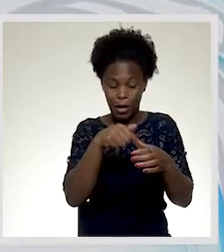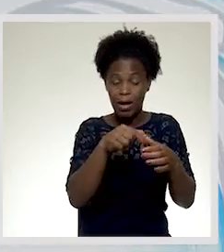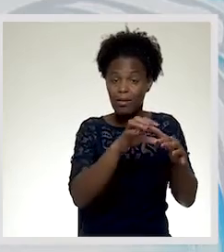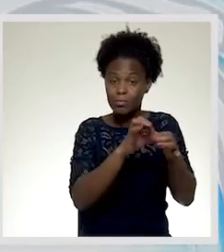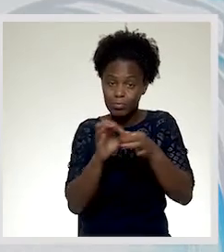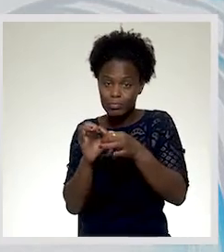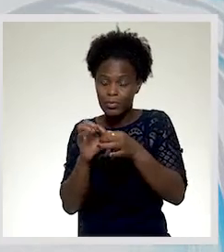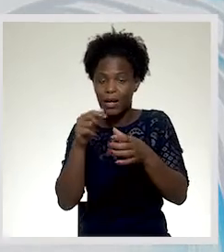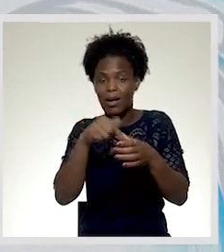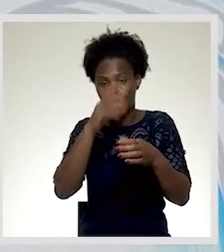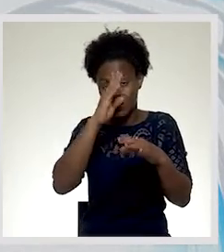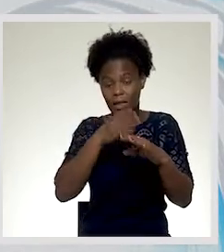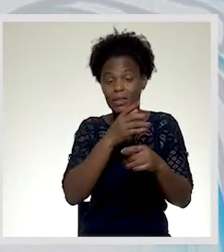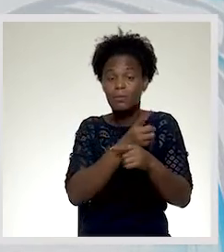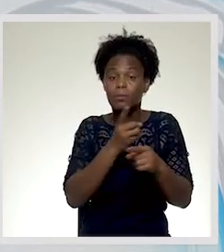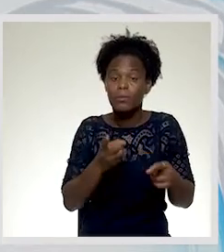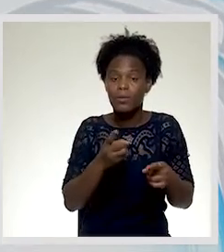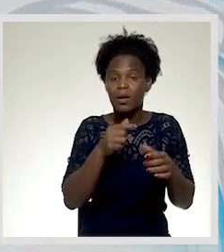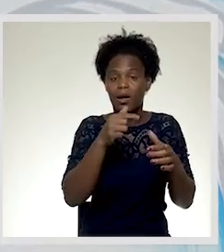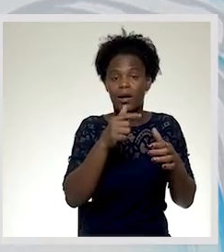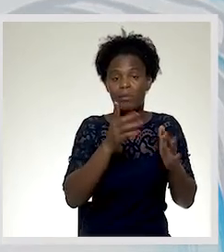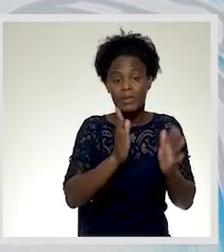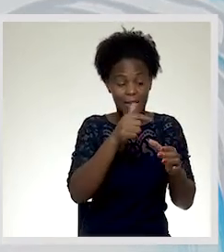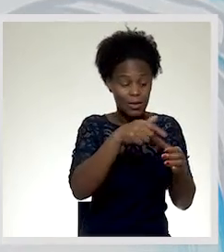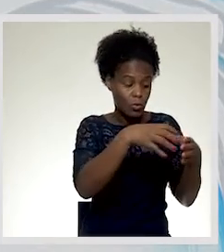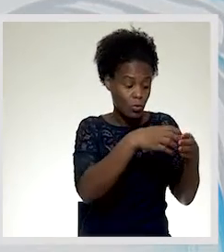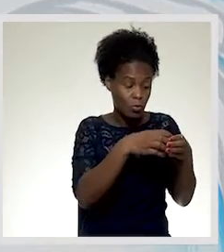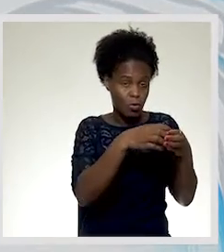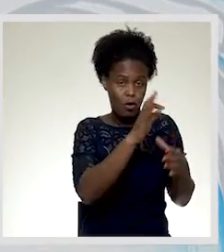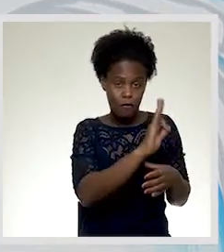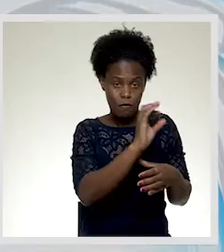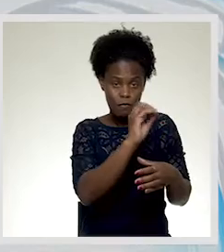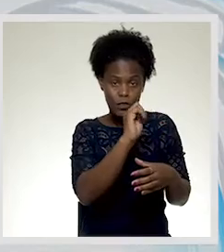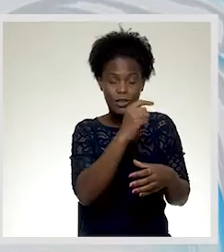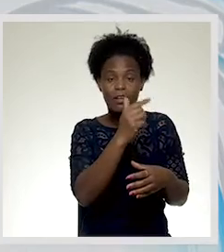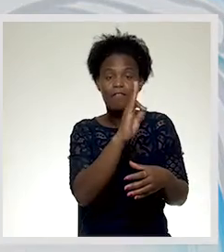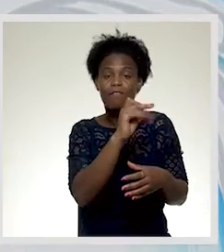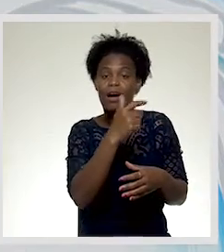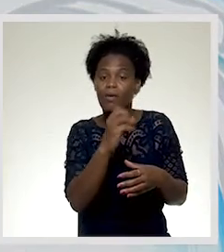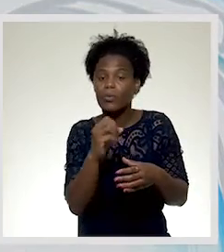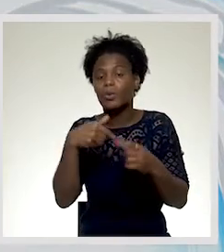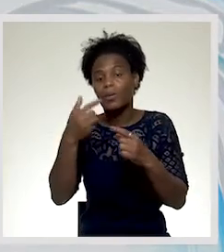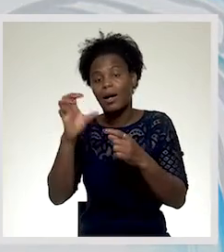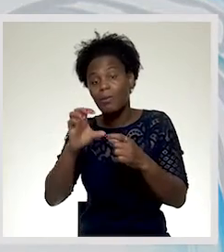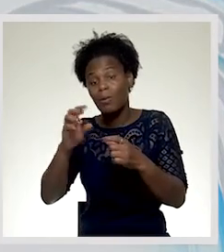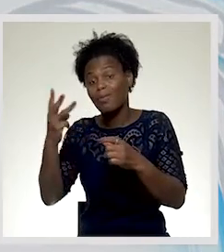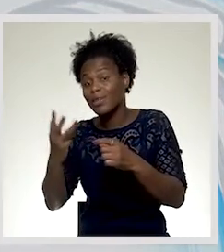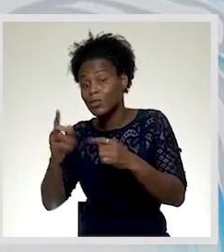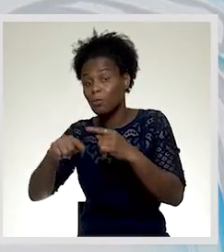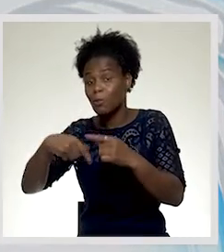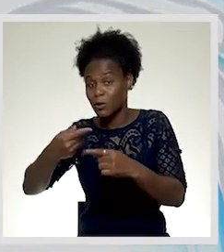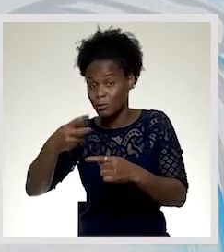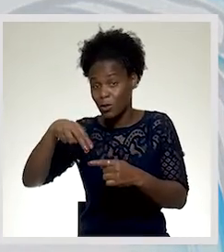a ligação entre os nucleótidos ocorre precisamente entre o grupo fosfato e o carbono 3 do